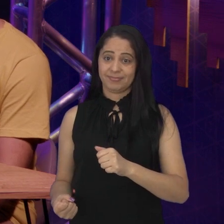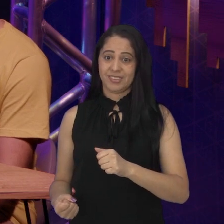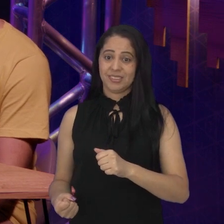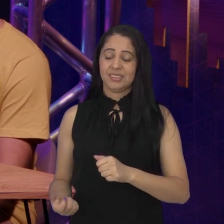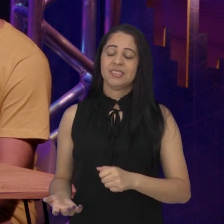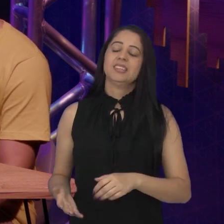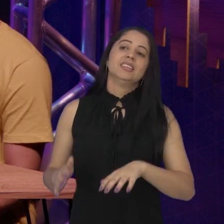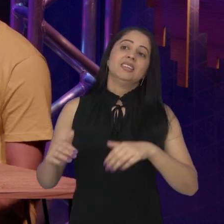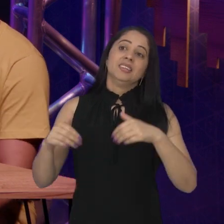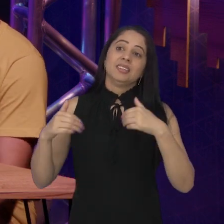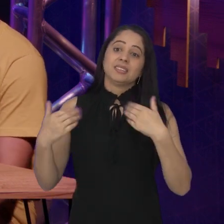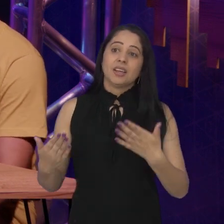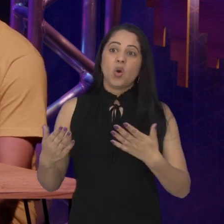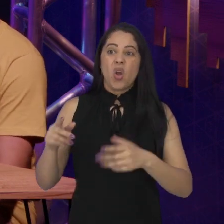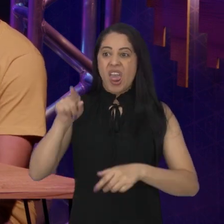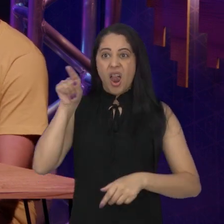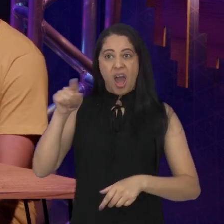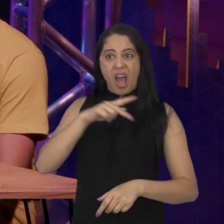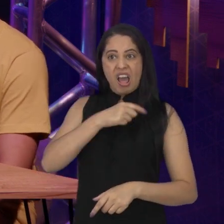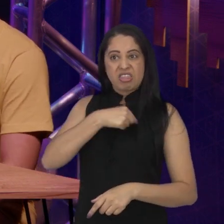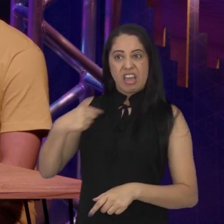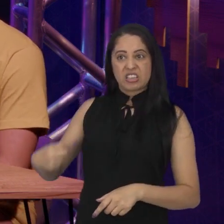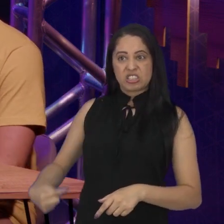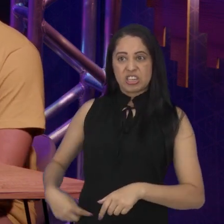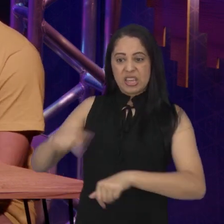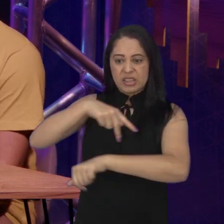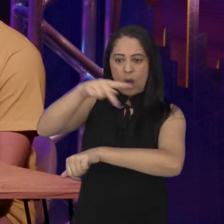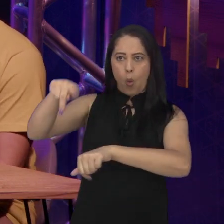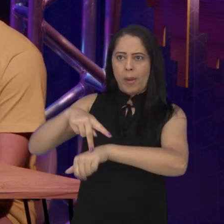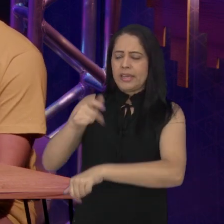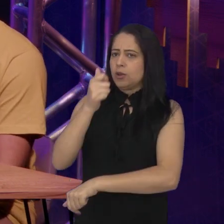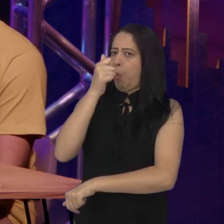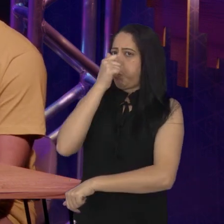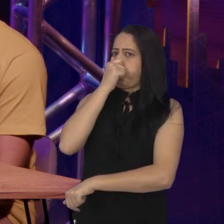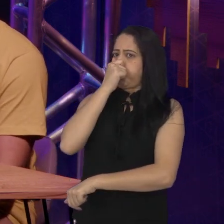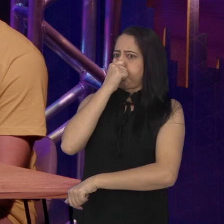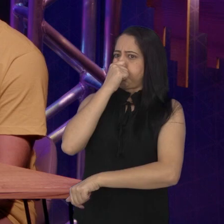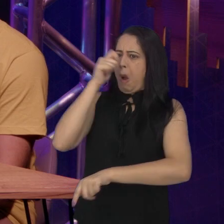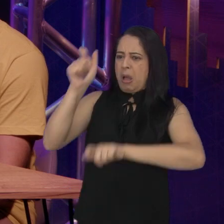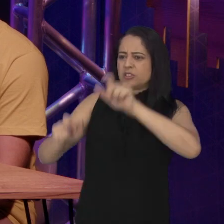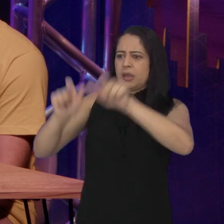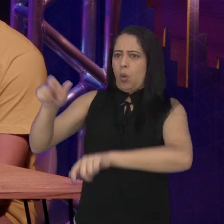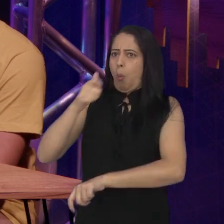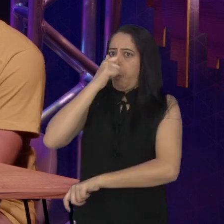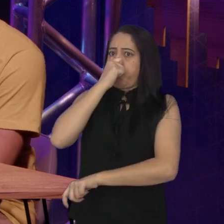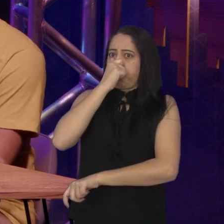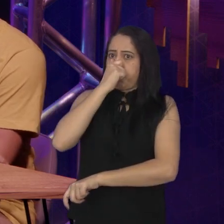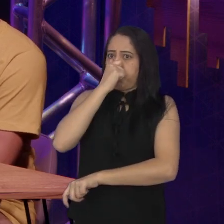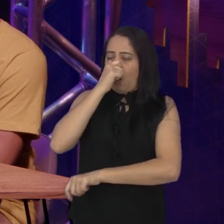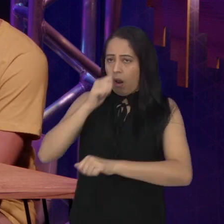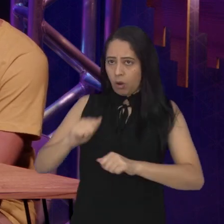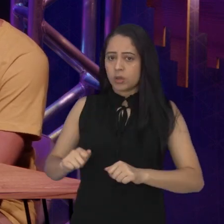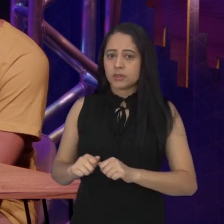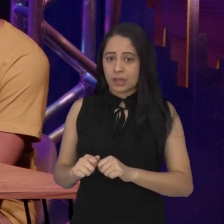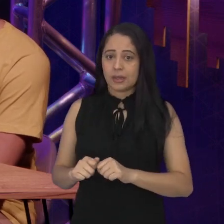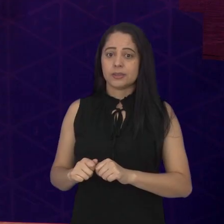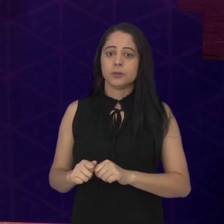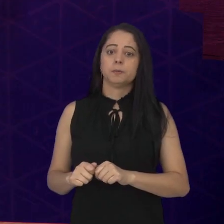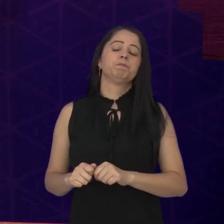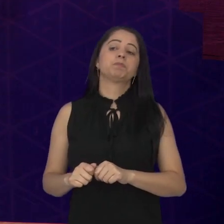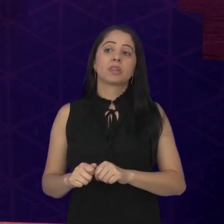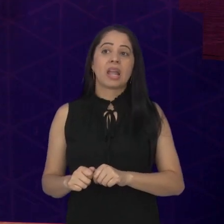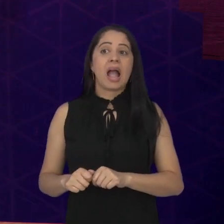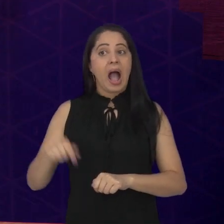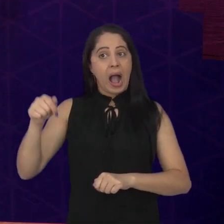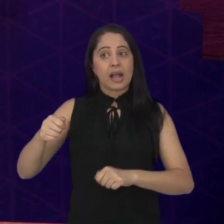gente no IDH ainda é melhor avaliado, né? Mas